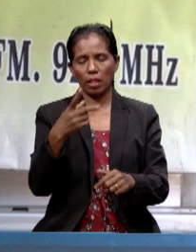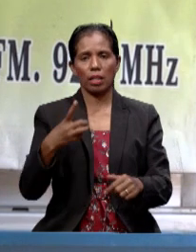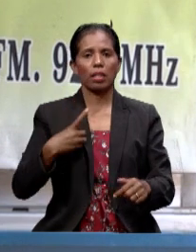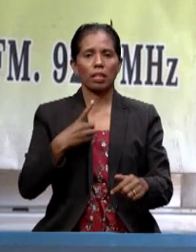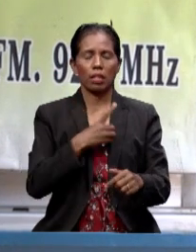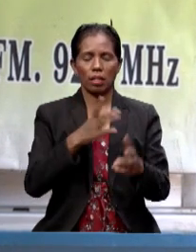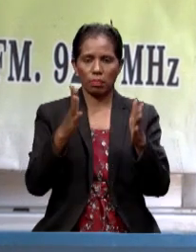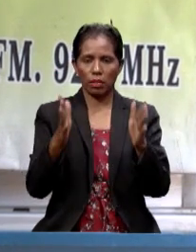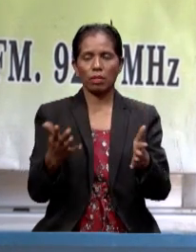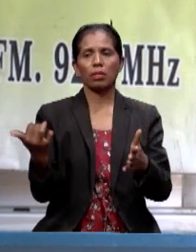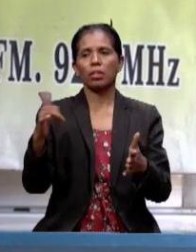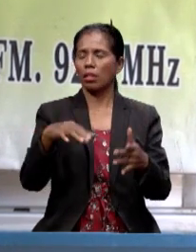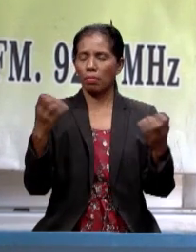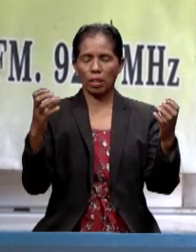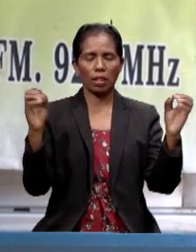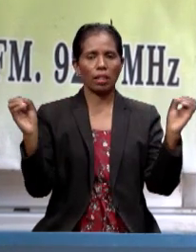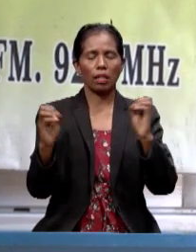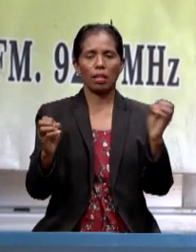se irá bara, como lamenta ho,